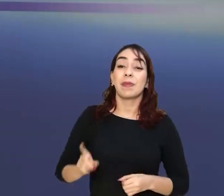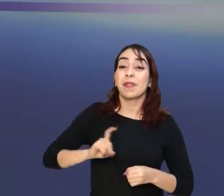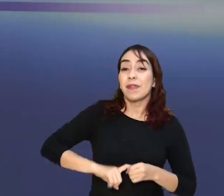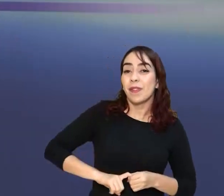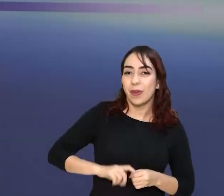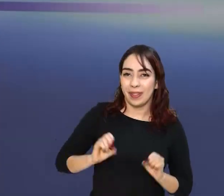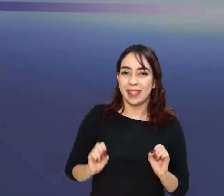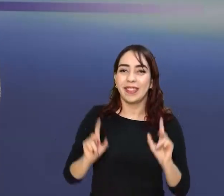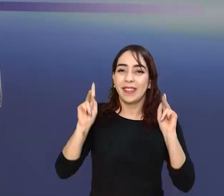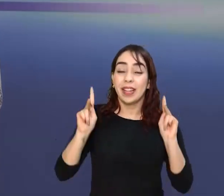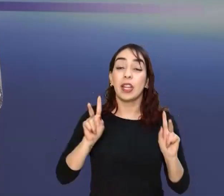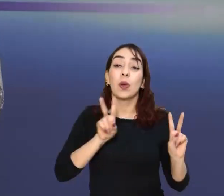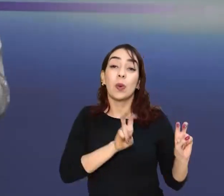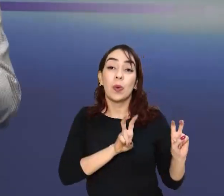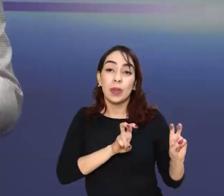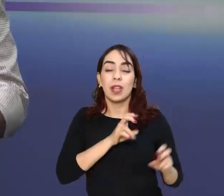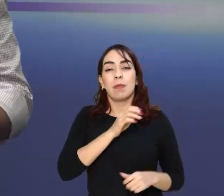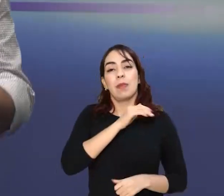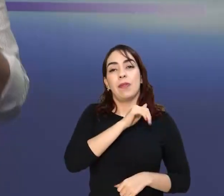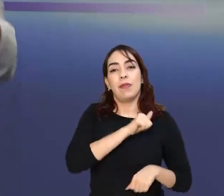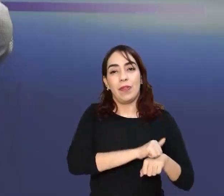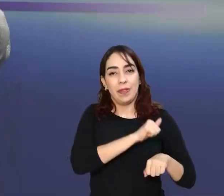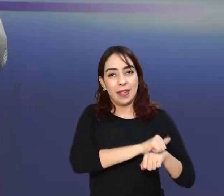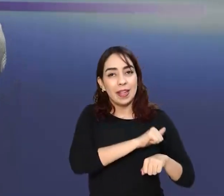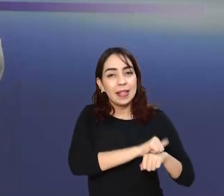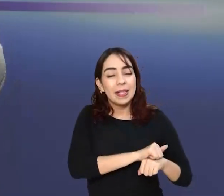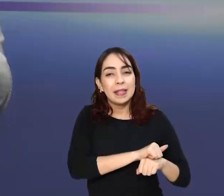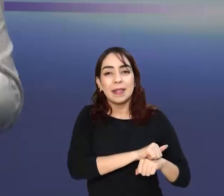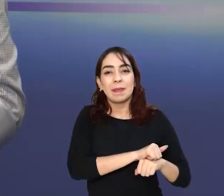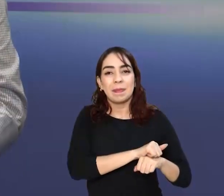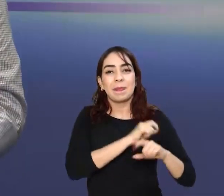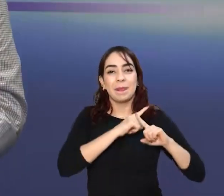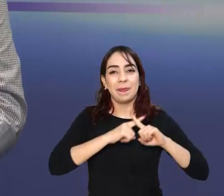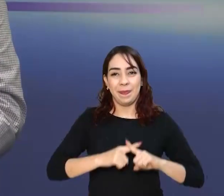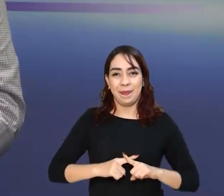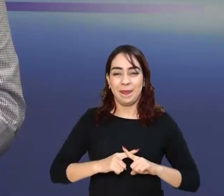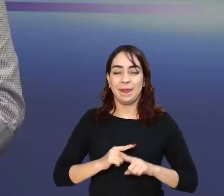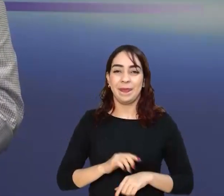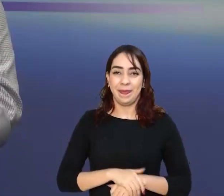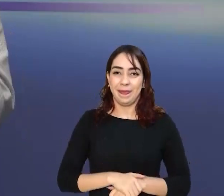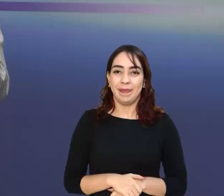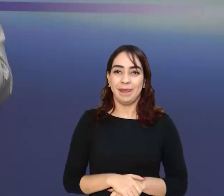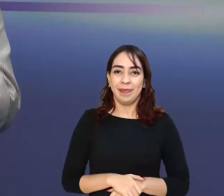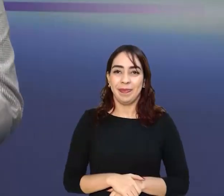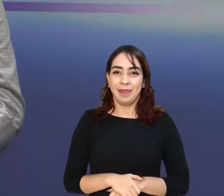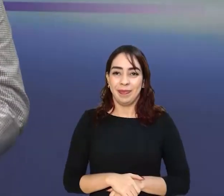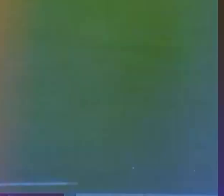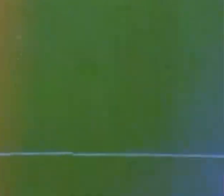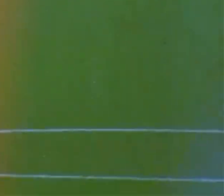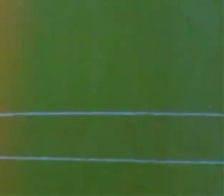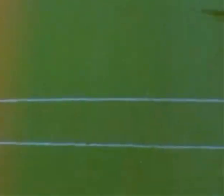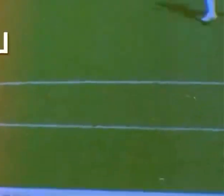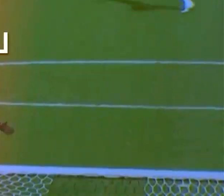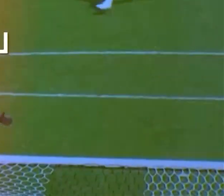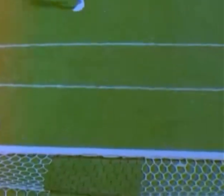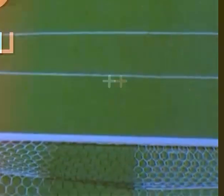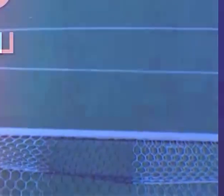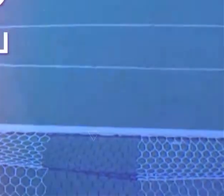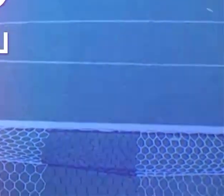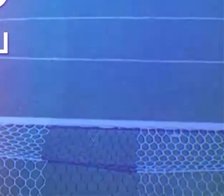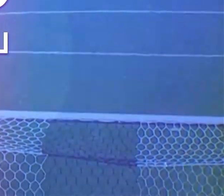voltaremos já para falar do Fortaleza, que empatou mais uma e já volta a campo amanhã pela Sul-Americana. Daqui a pouquinho.